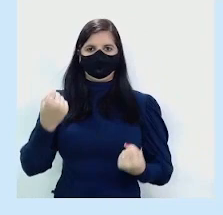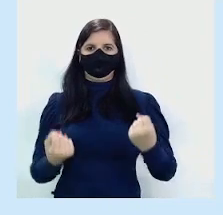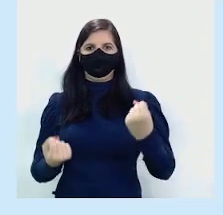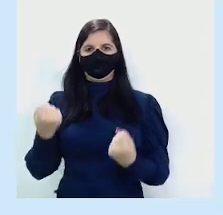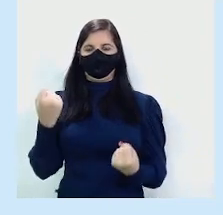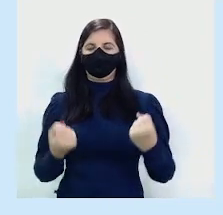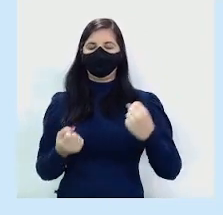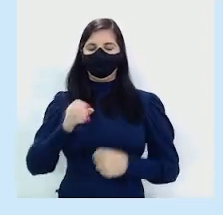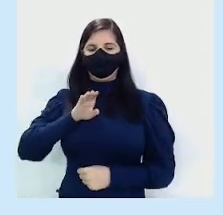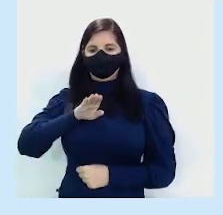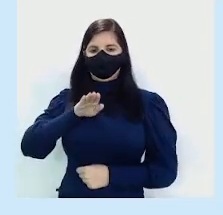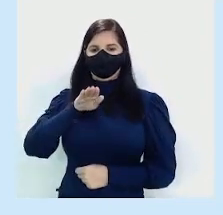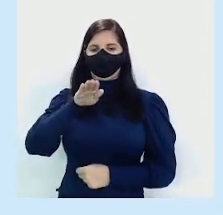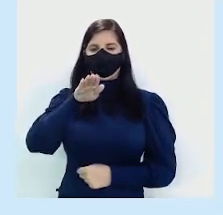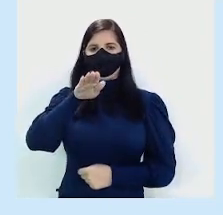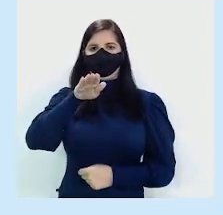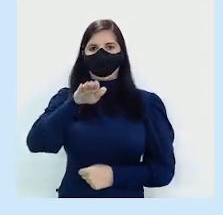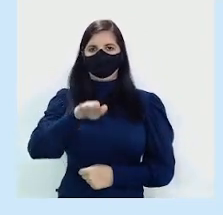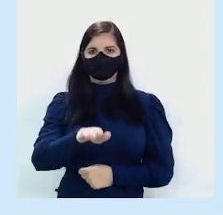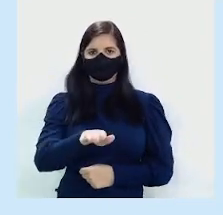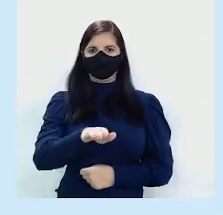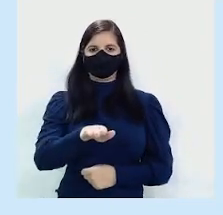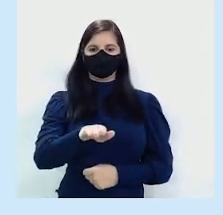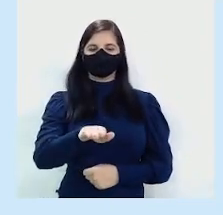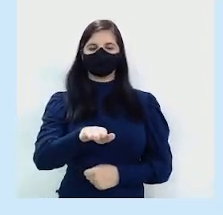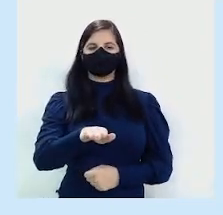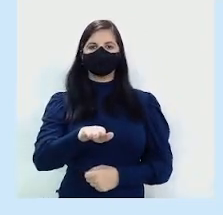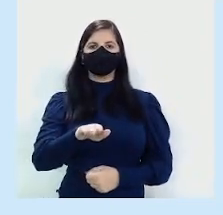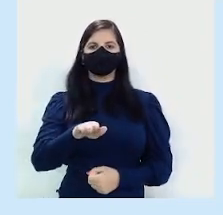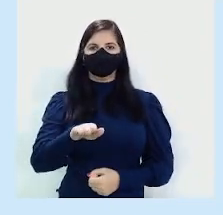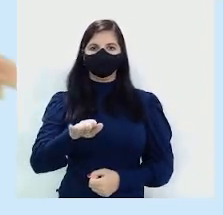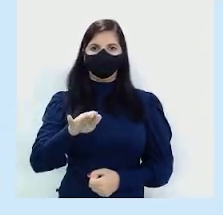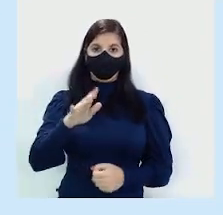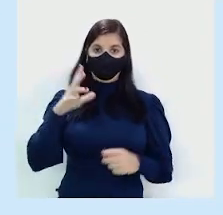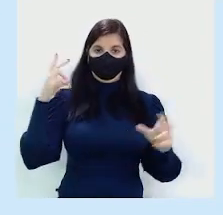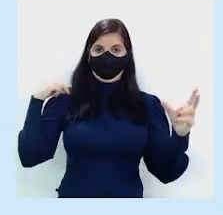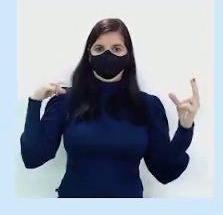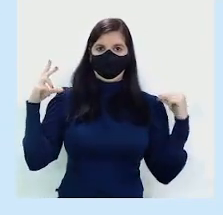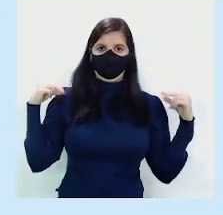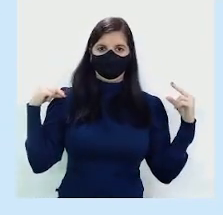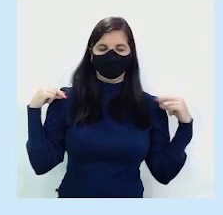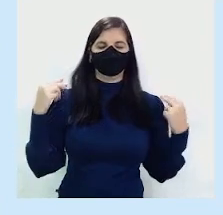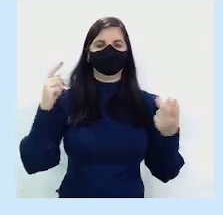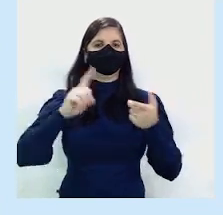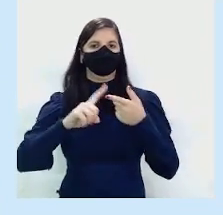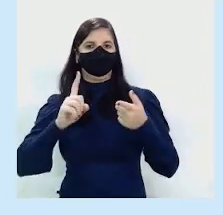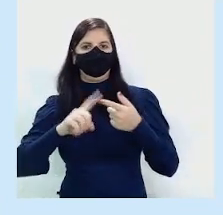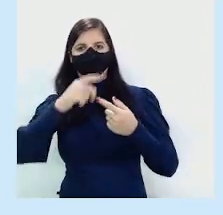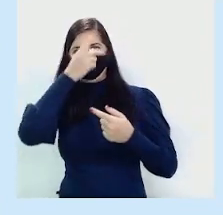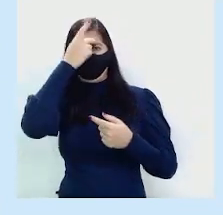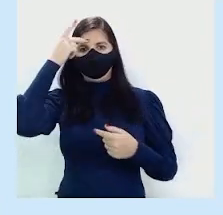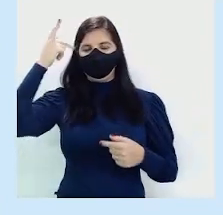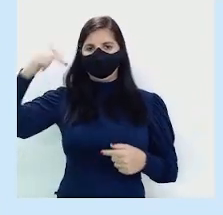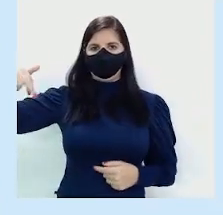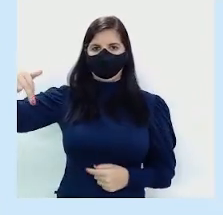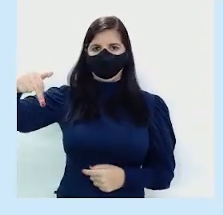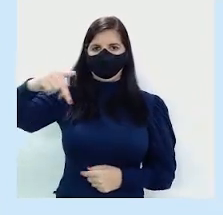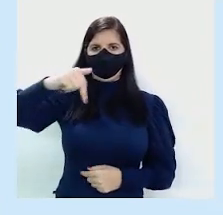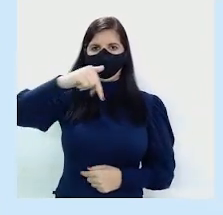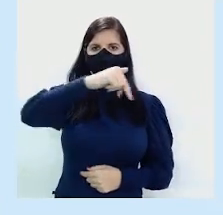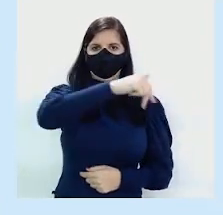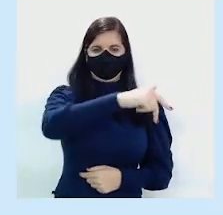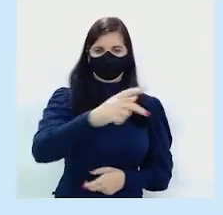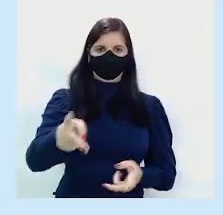nós estamos no trânsito, muitas vezes, não só para os motoristas, mas também para os pedestres,